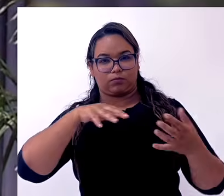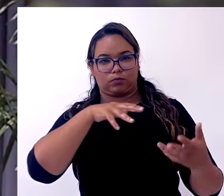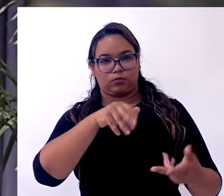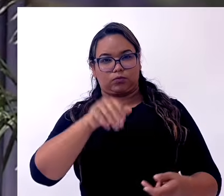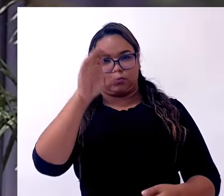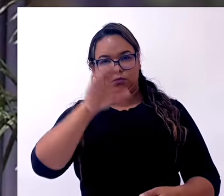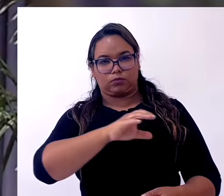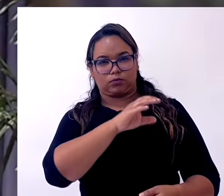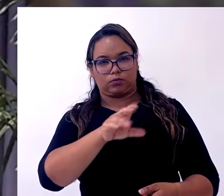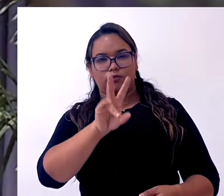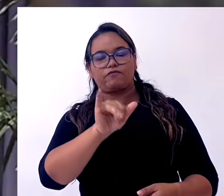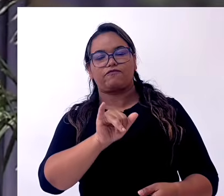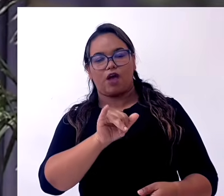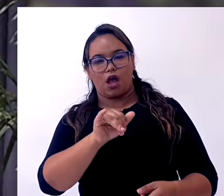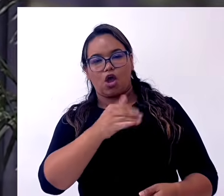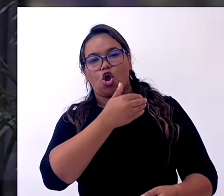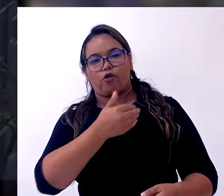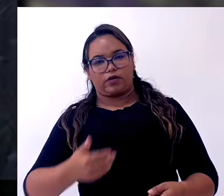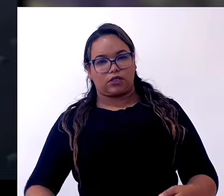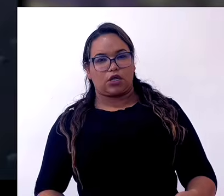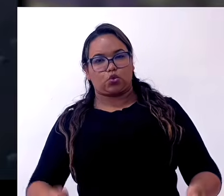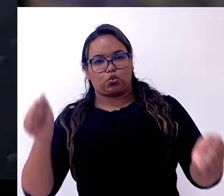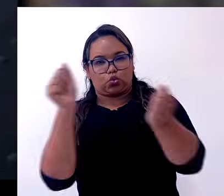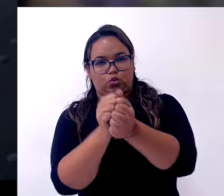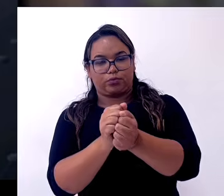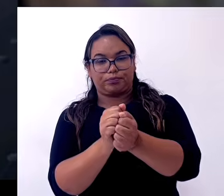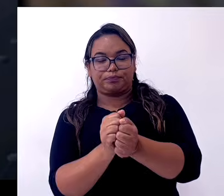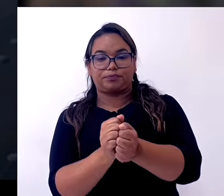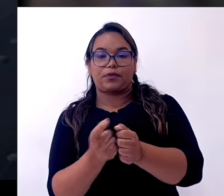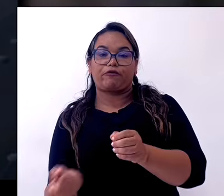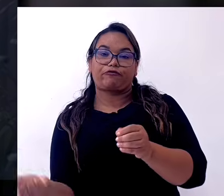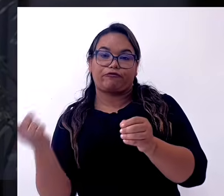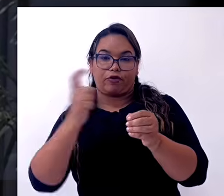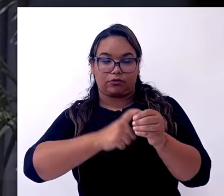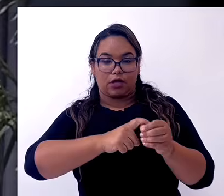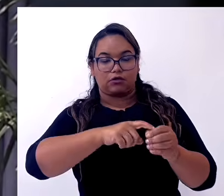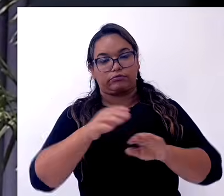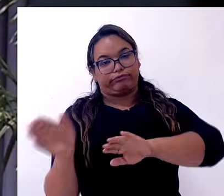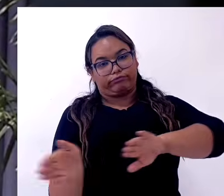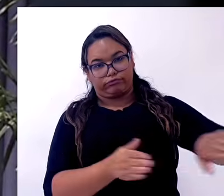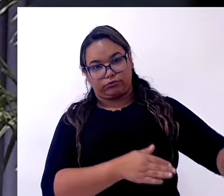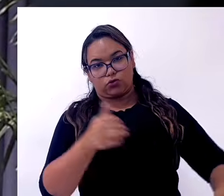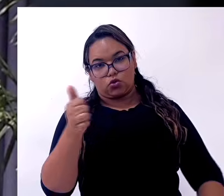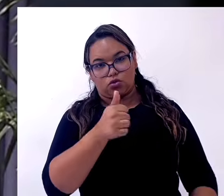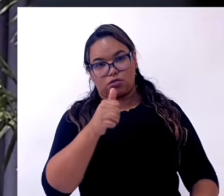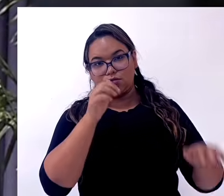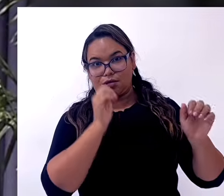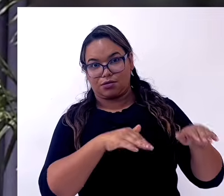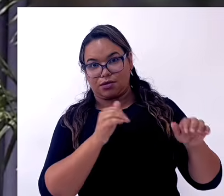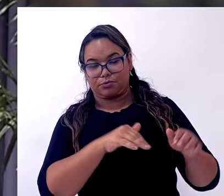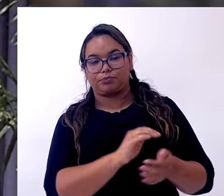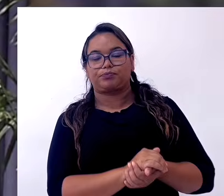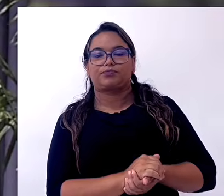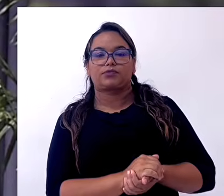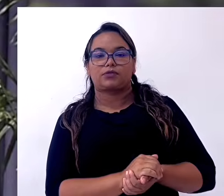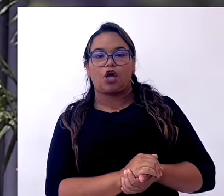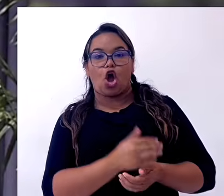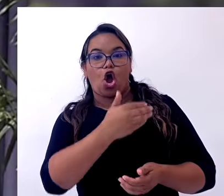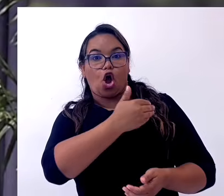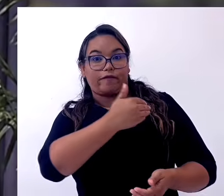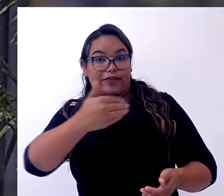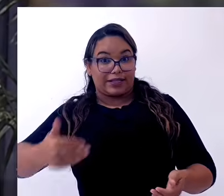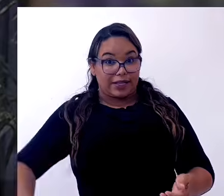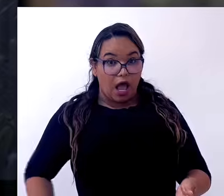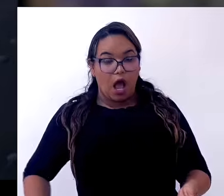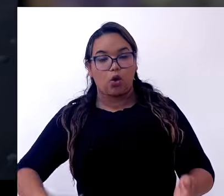pedaço do avião tenha restado. E o que é mais interessante nesta situação? Uma declaração do arcebispo Quigley, de